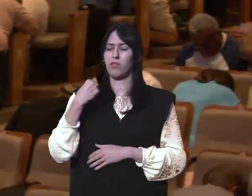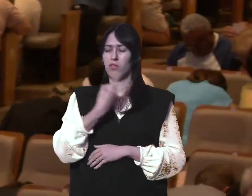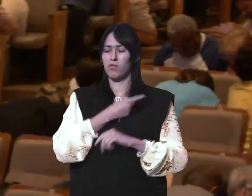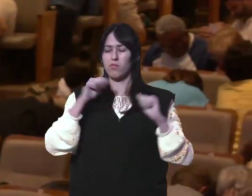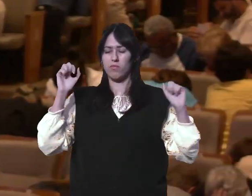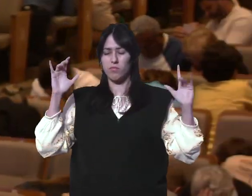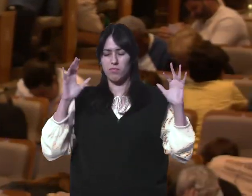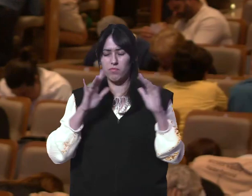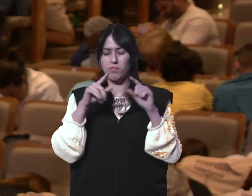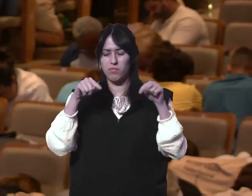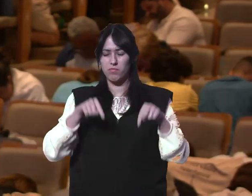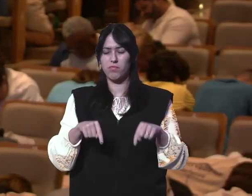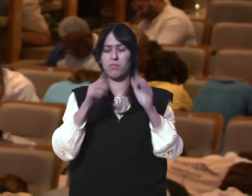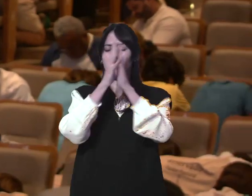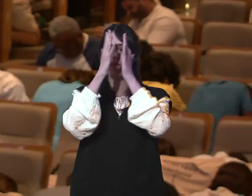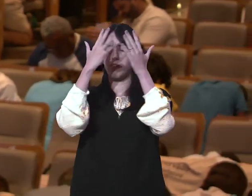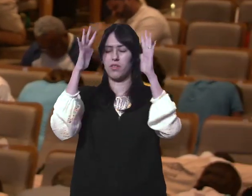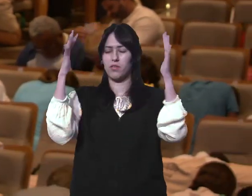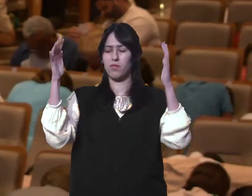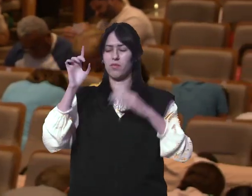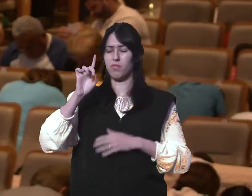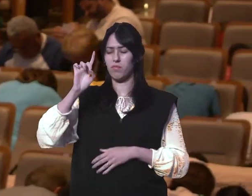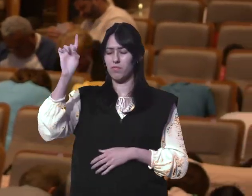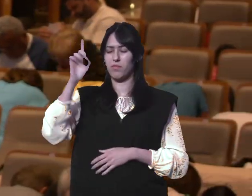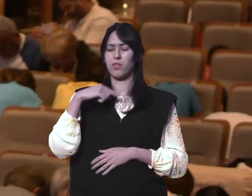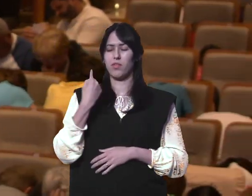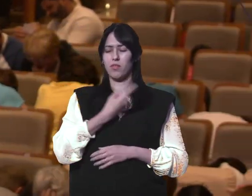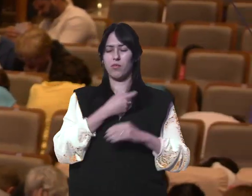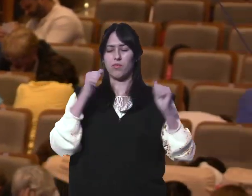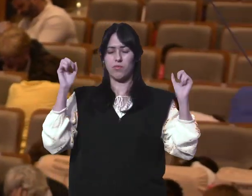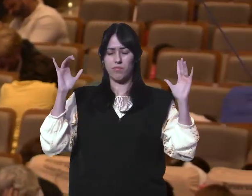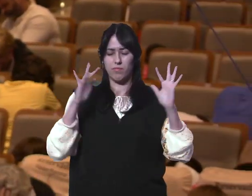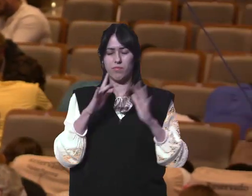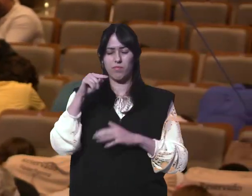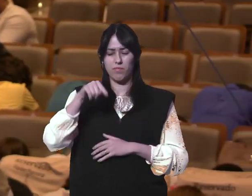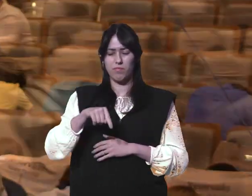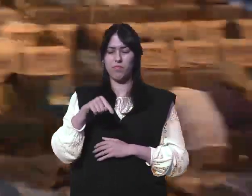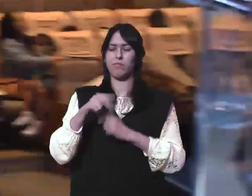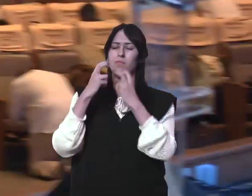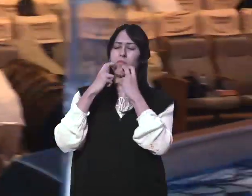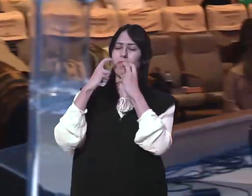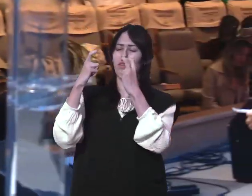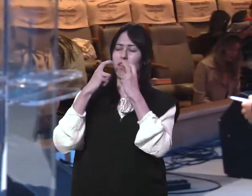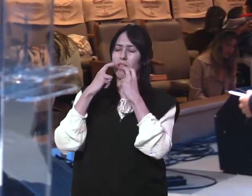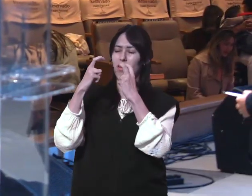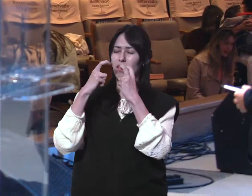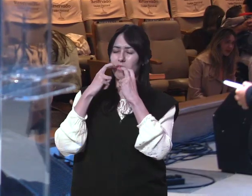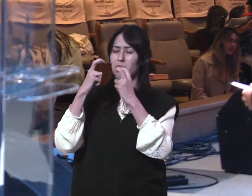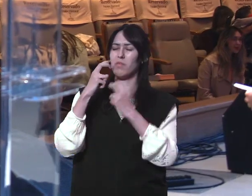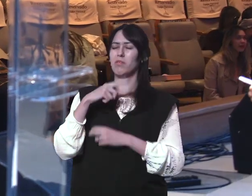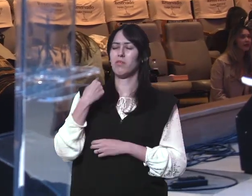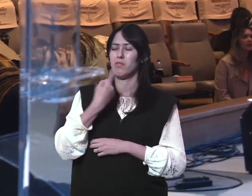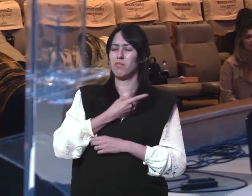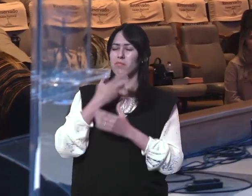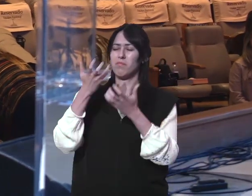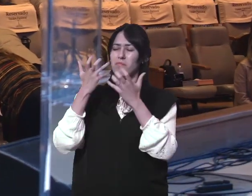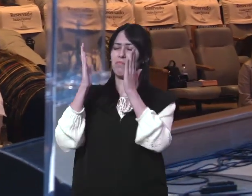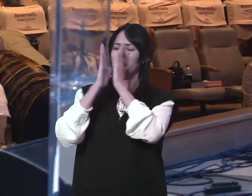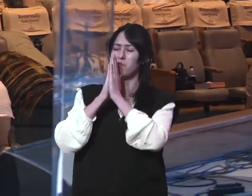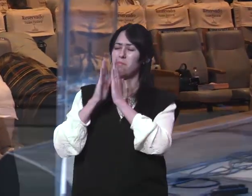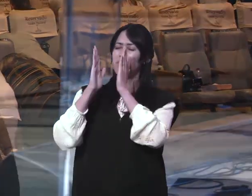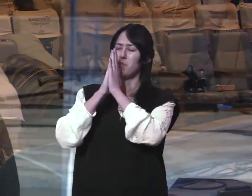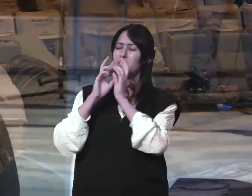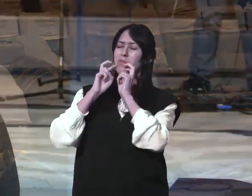exaltar, onde nós nos reunimos para clamar, onde nós nos reunimos para suplicar, onde nós nos reunimos